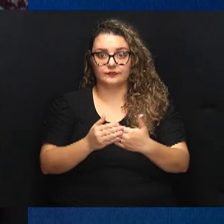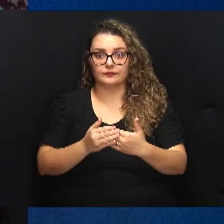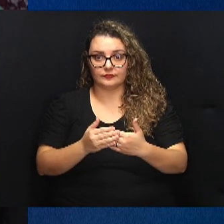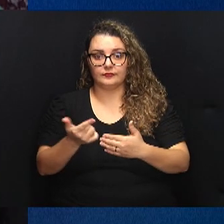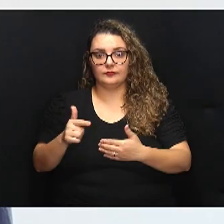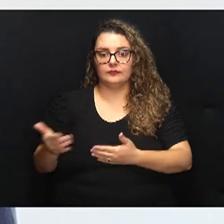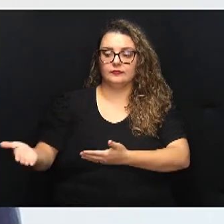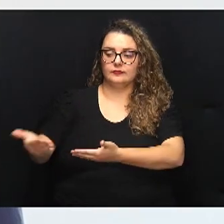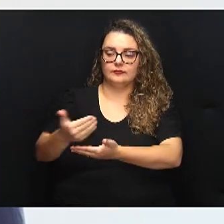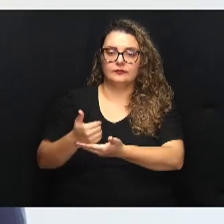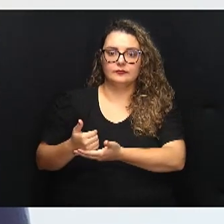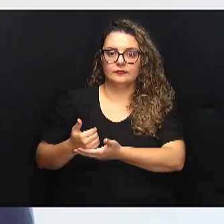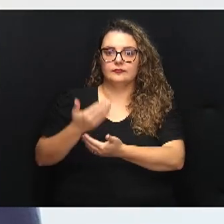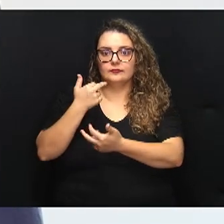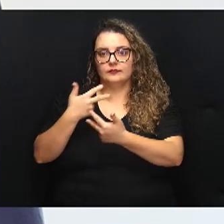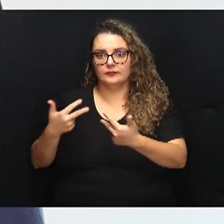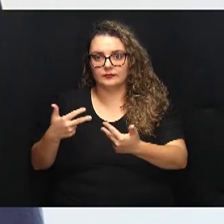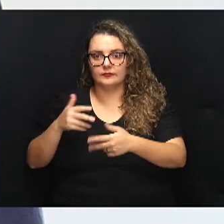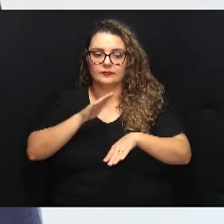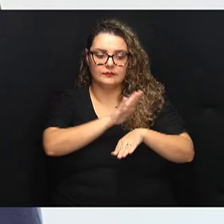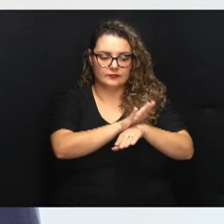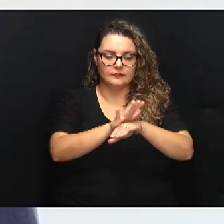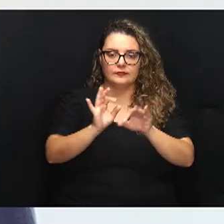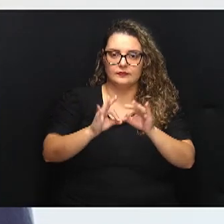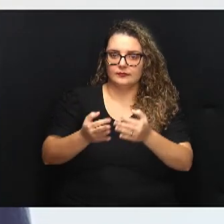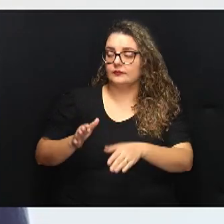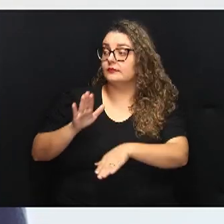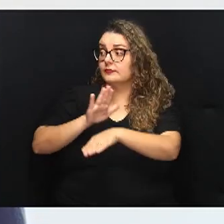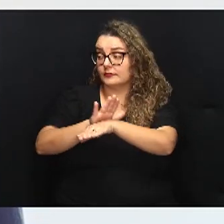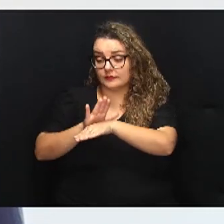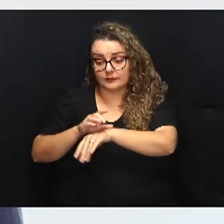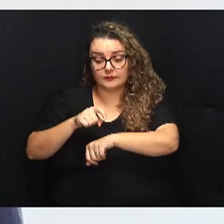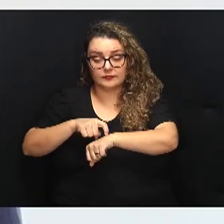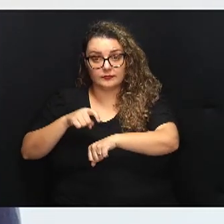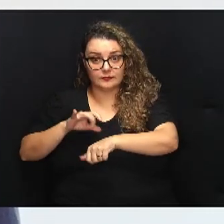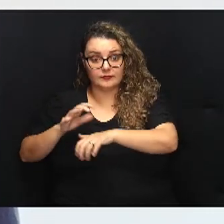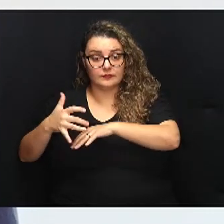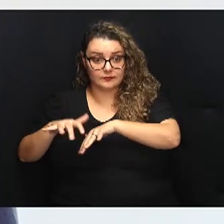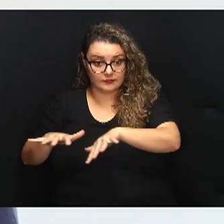essas pessoas. Para suprir essa necessidade durante a pandemia, né?